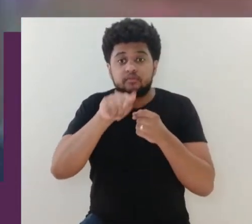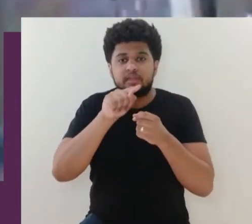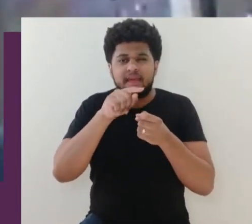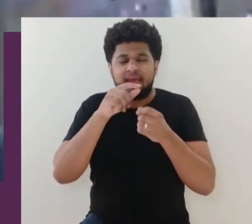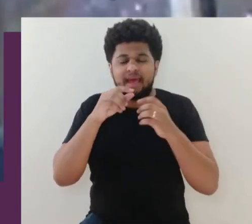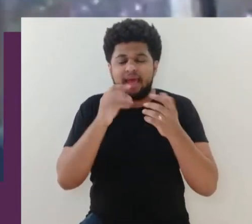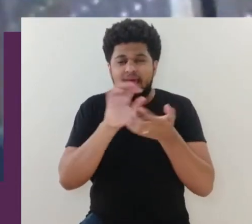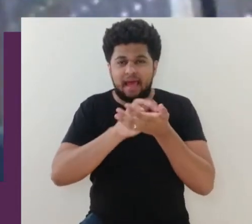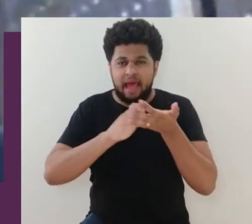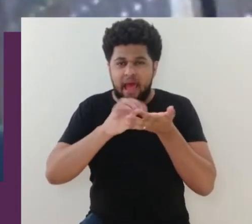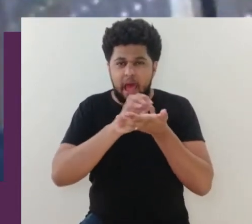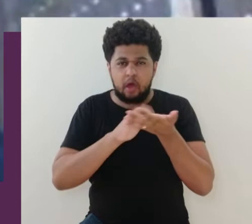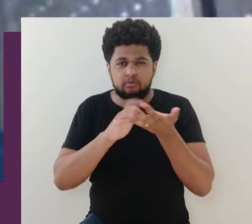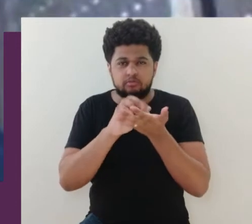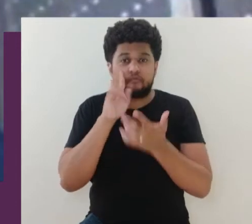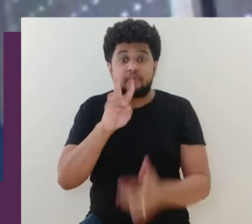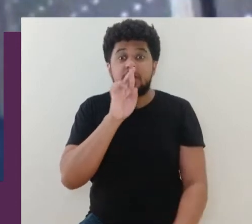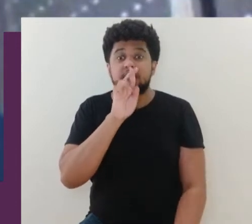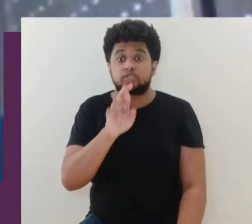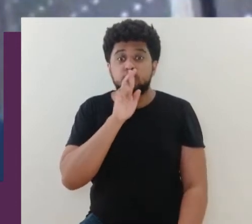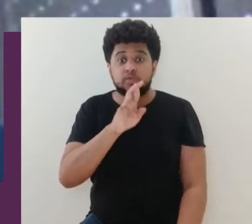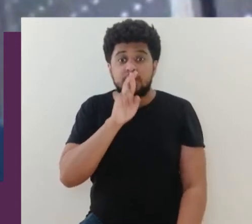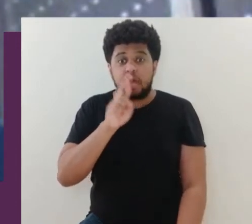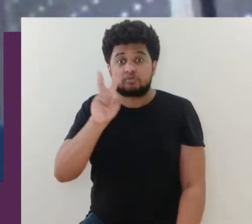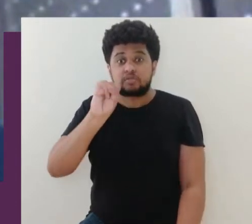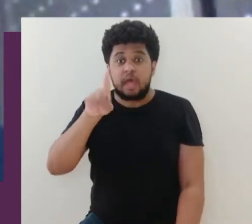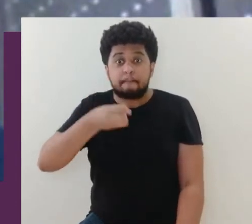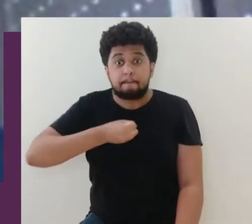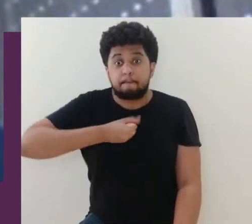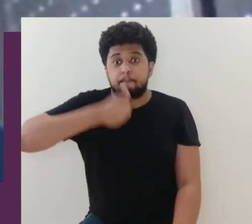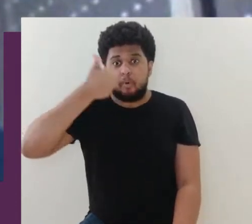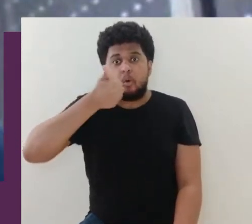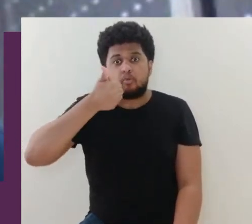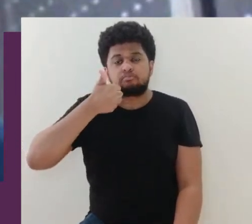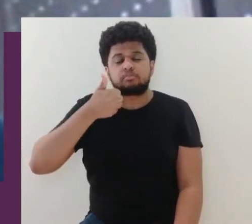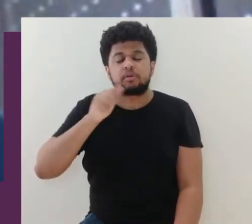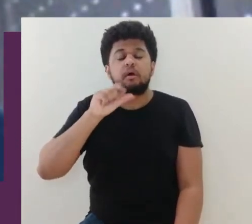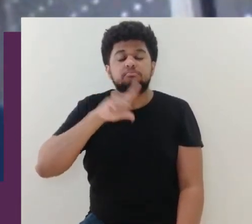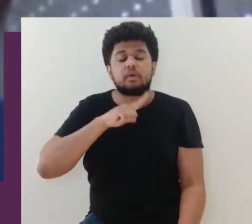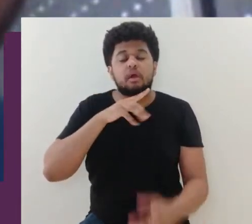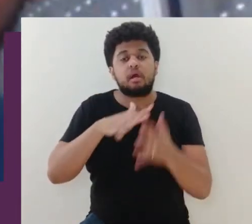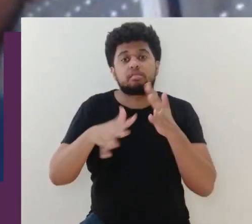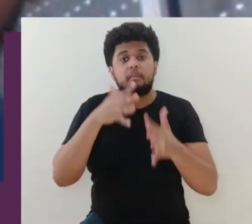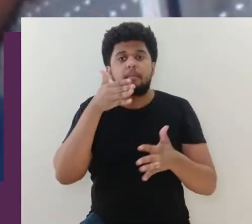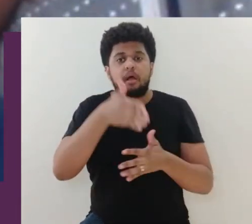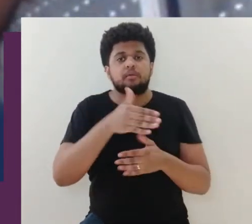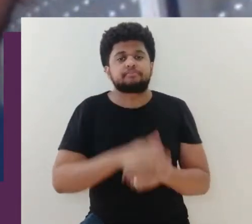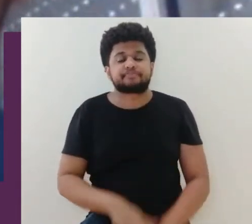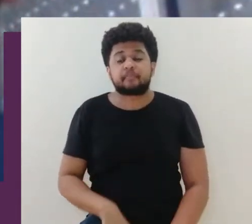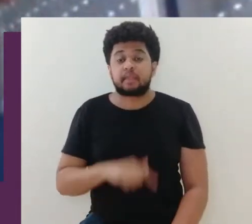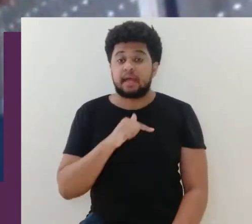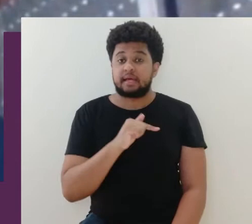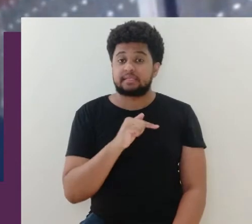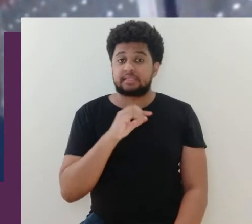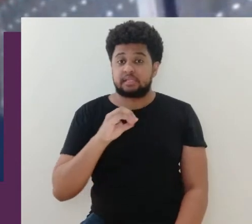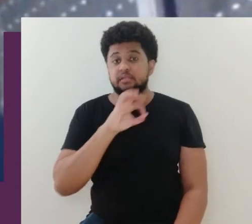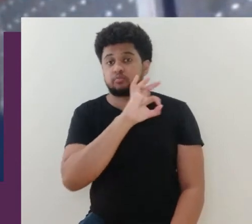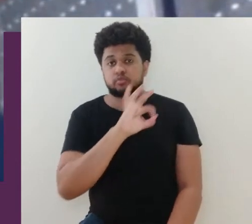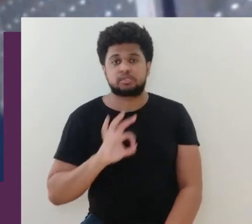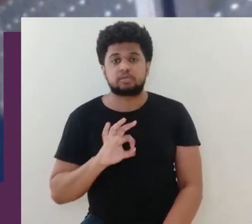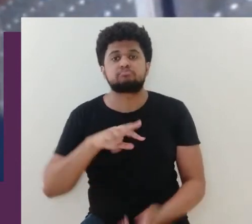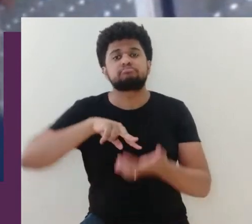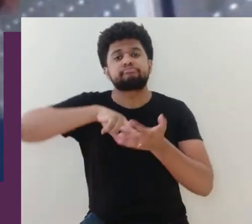cálculo inteiro para obter o resultado da eficácia daquela vacina, isso interfere. Então,